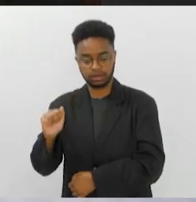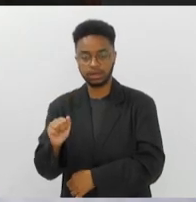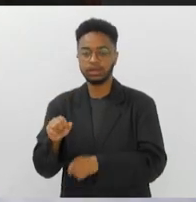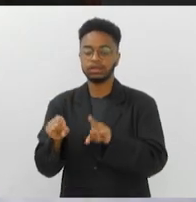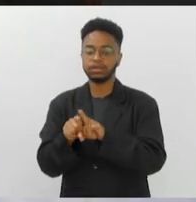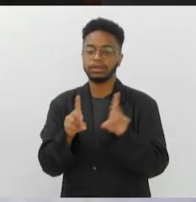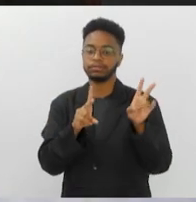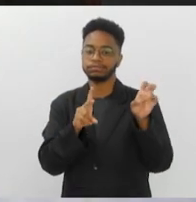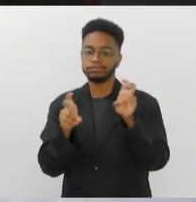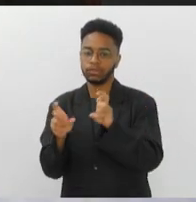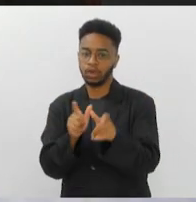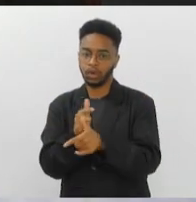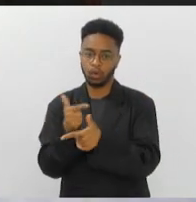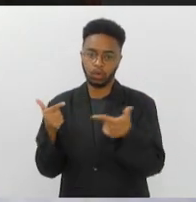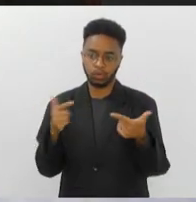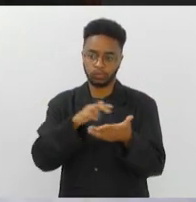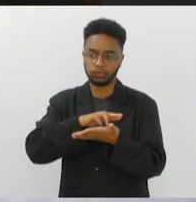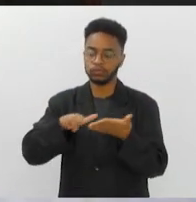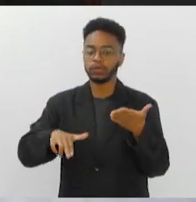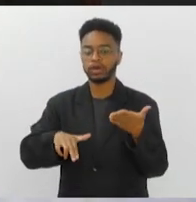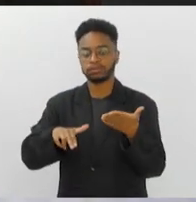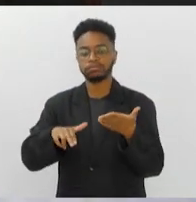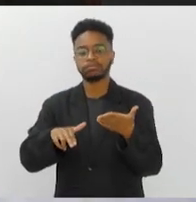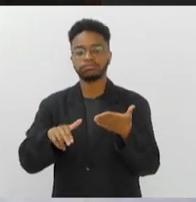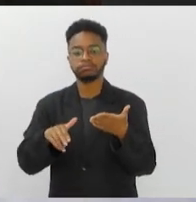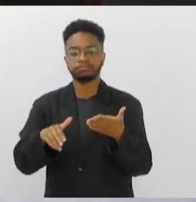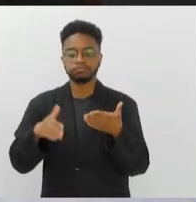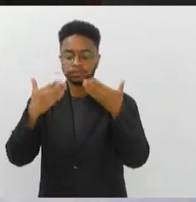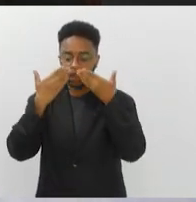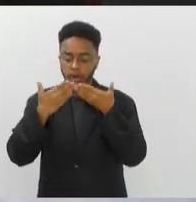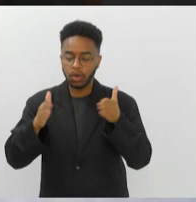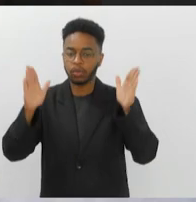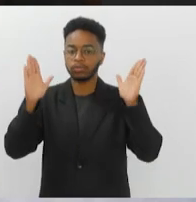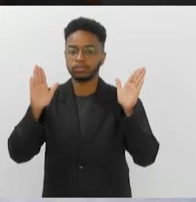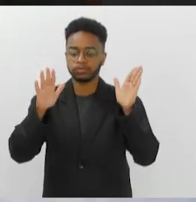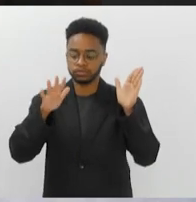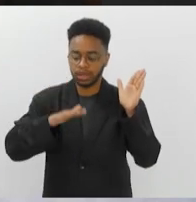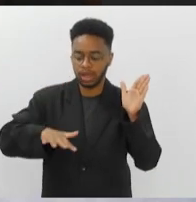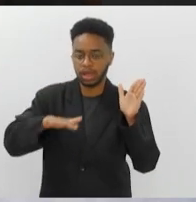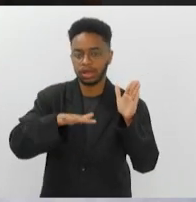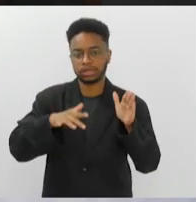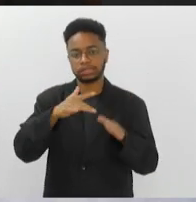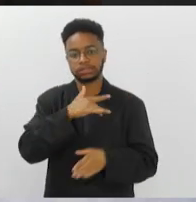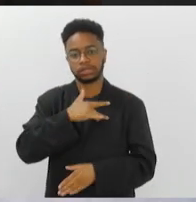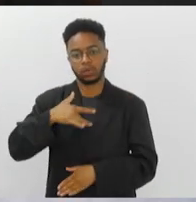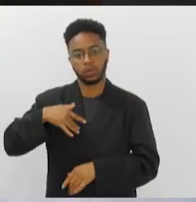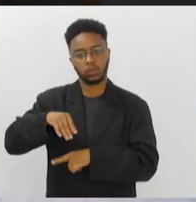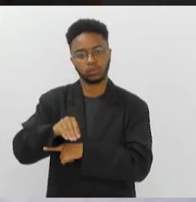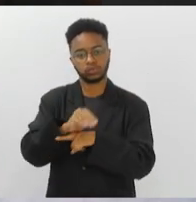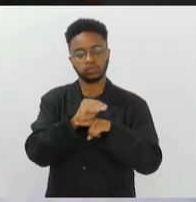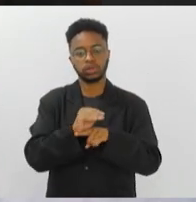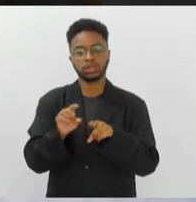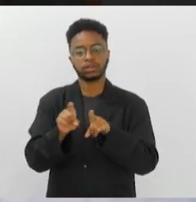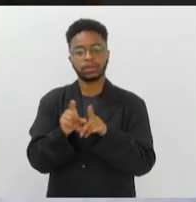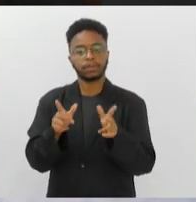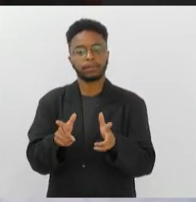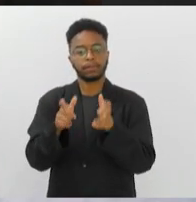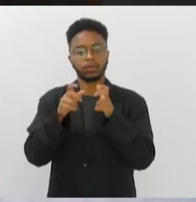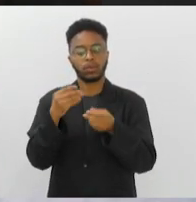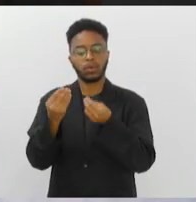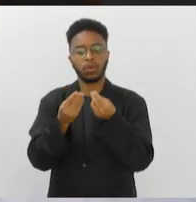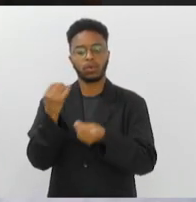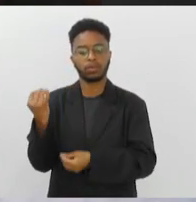sempre destaca, ampliou o olhar sobre o cuidado em saúde para reconhecer a centralidade